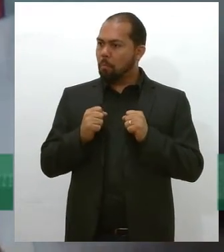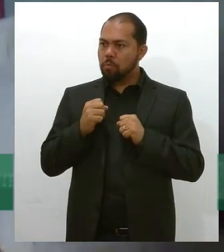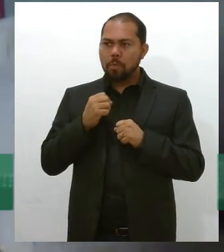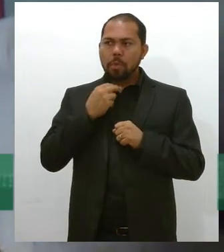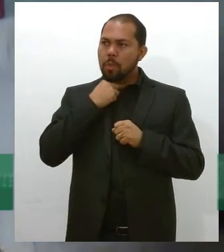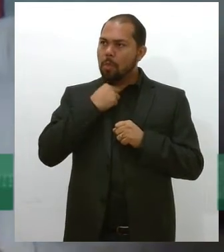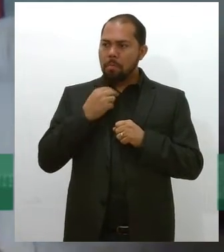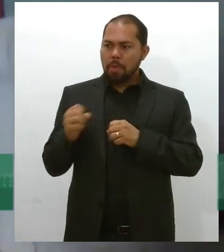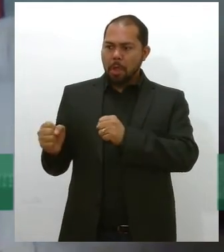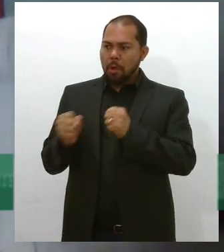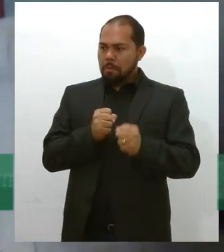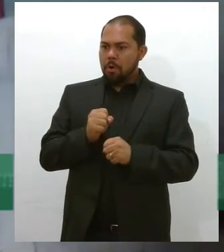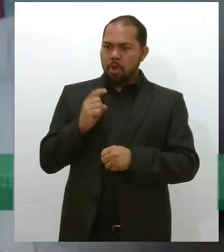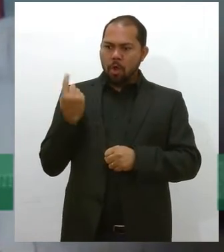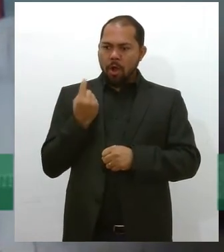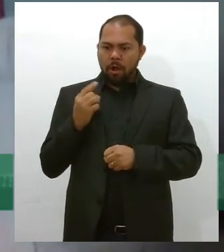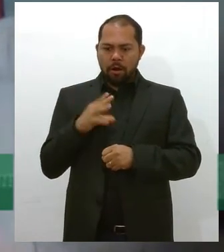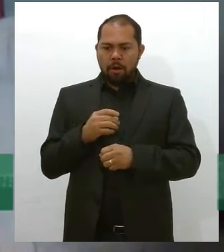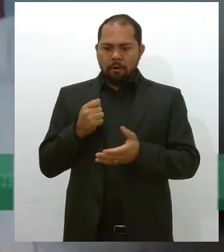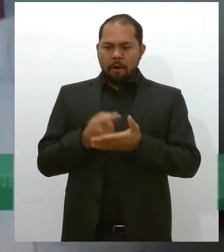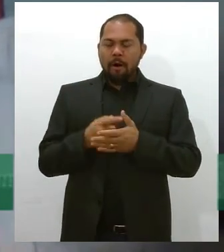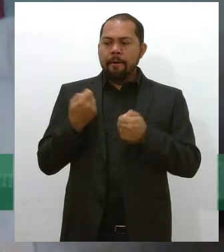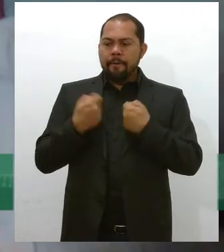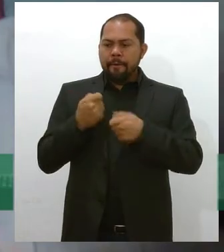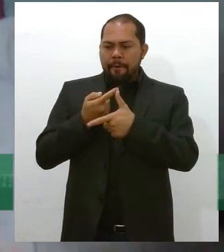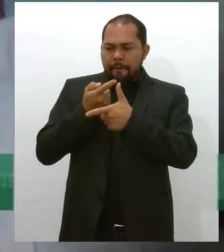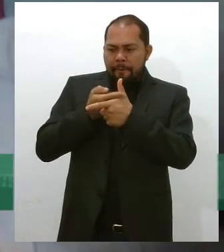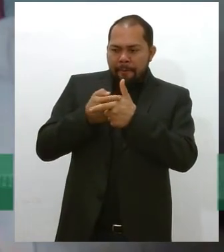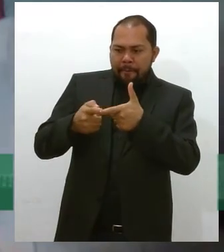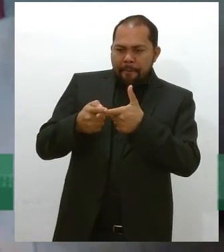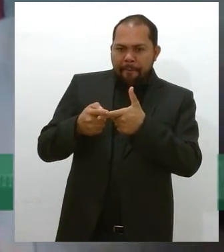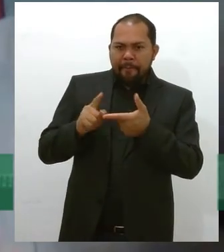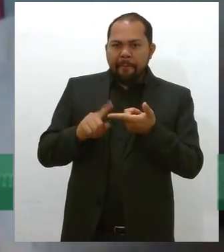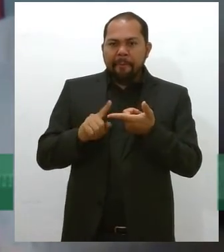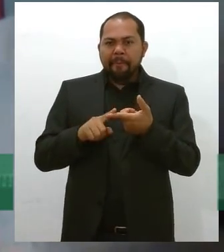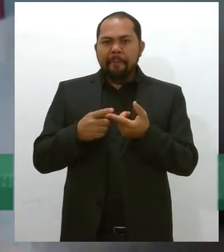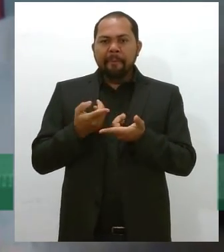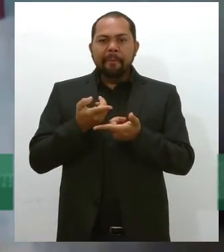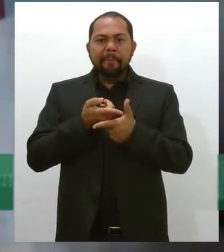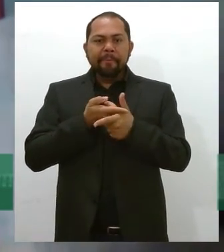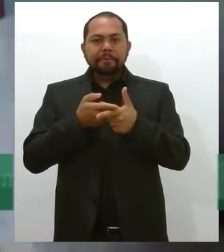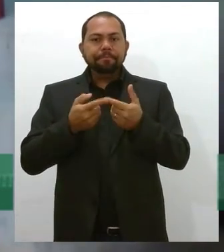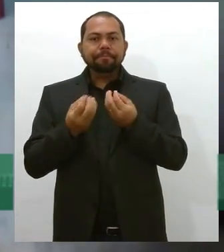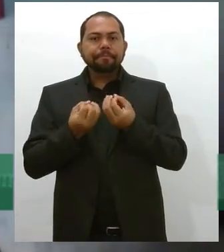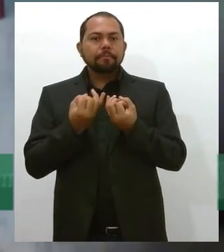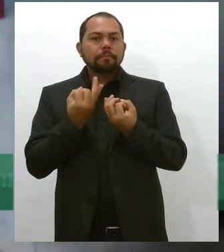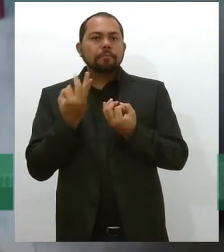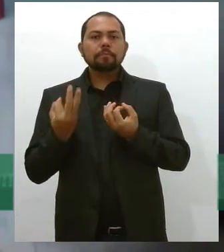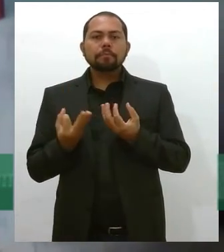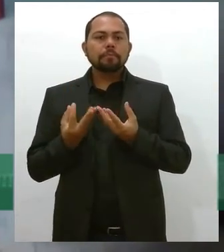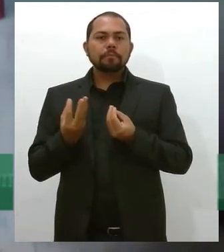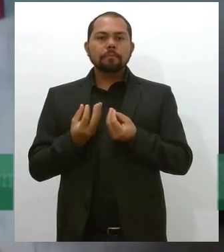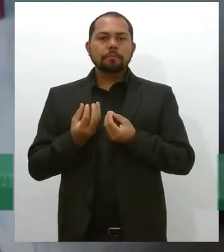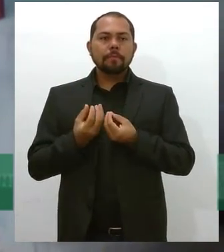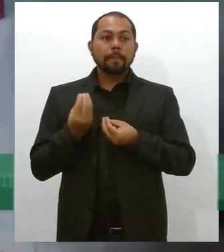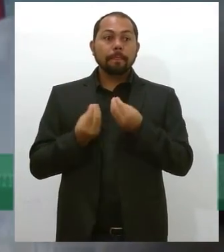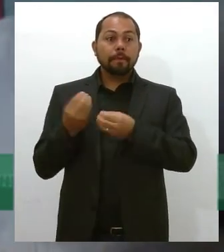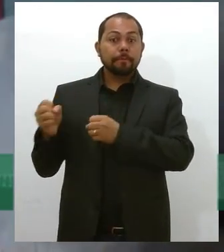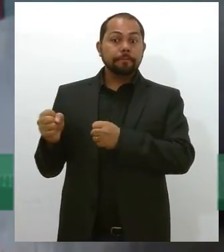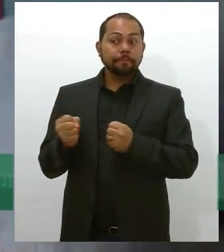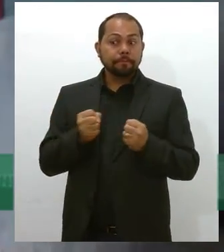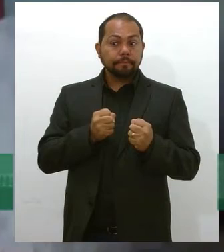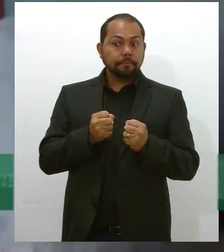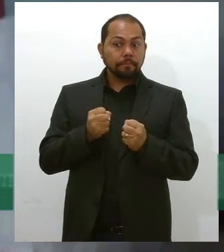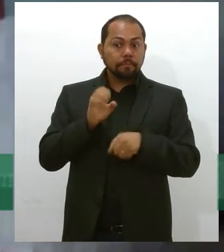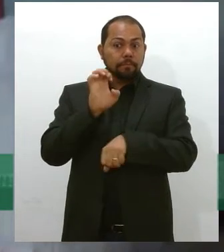dividido, sim, mas vamos dividir a partir de quais mecanismos, né, como é que a província vai poder participar. Então, uma das grandes novidades, e aí